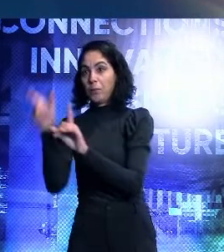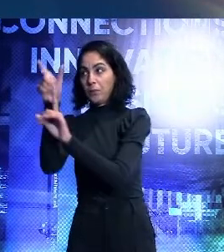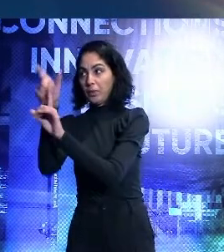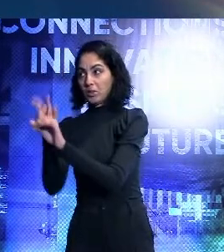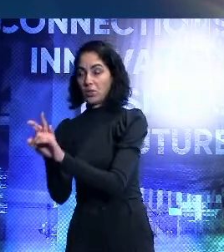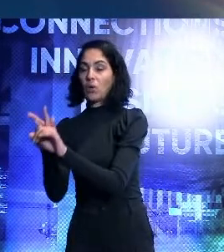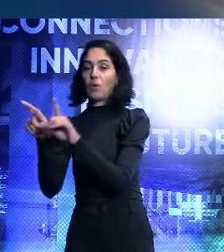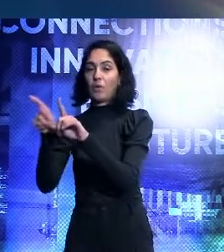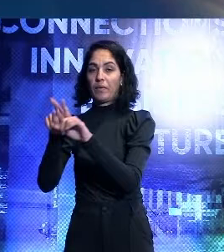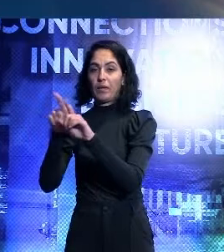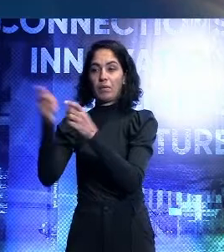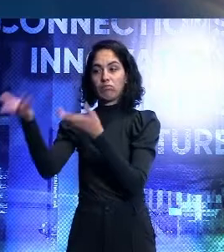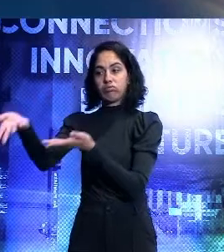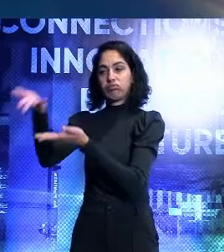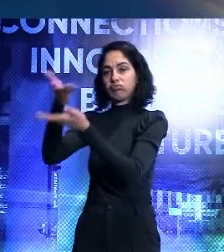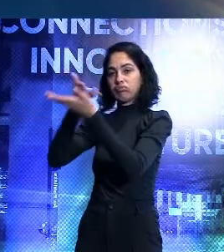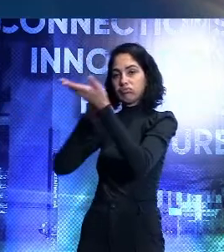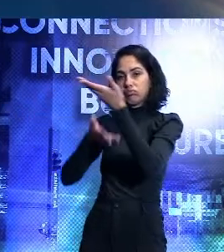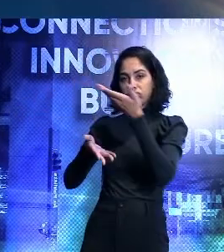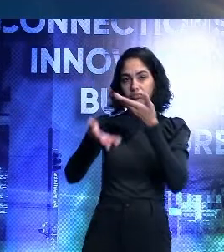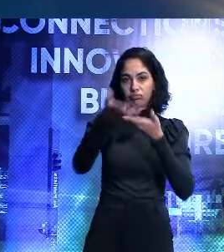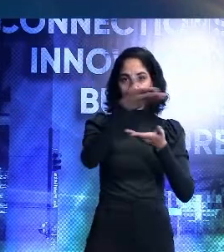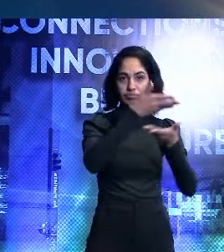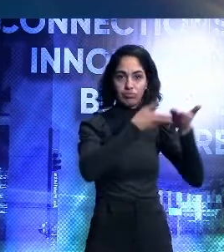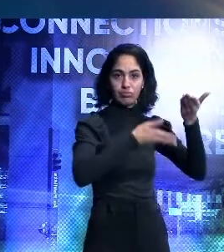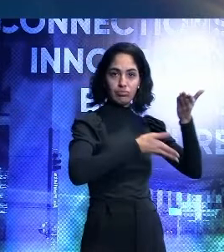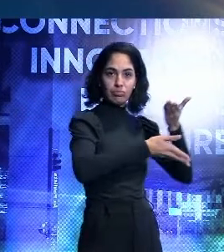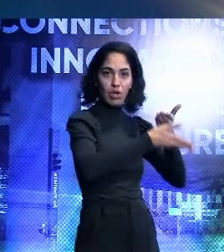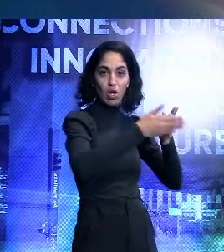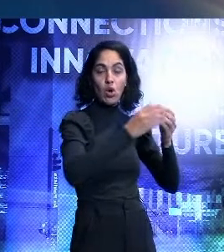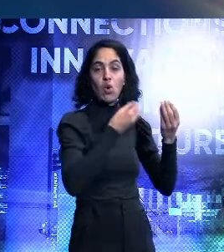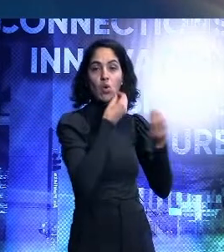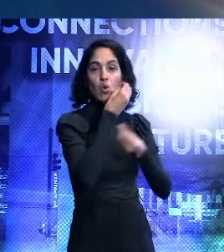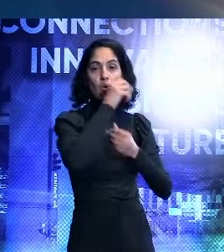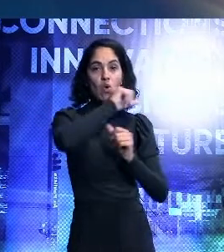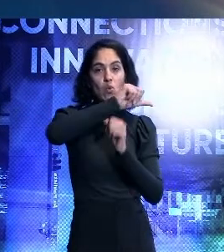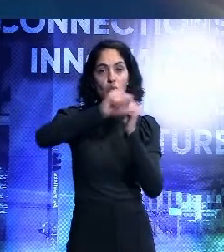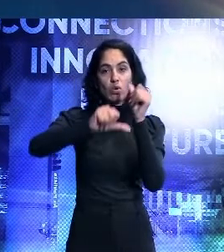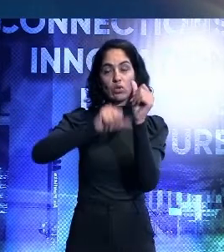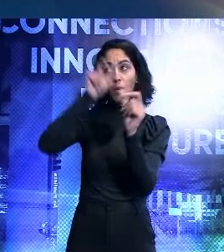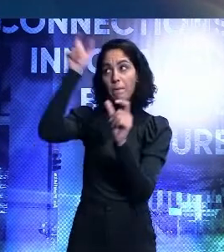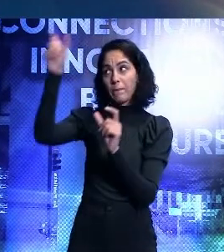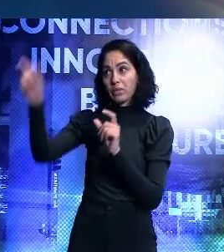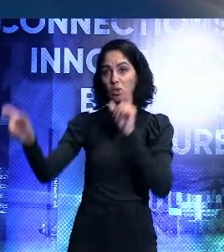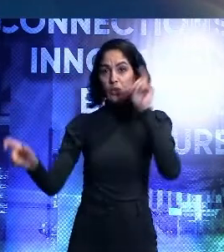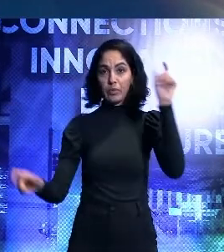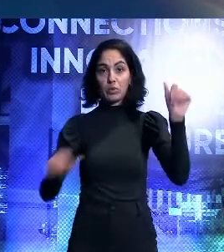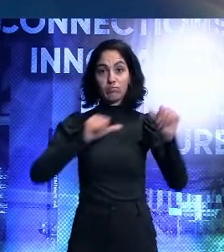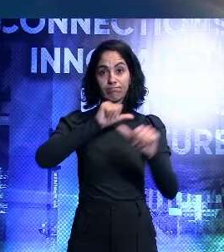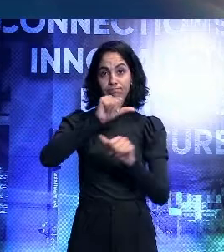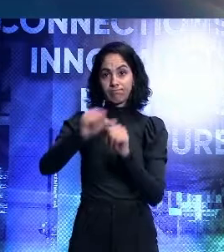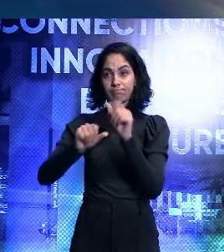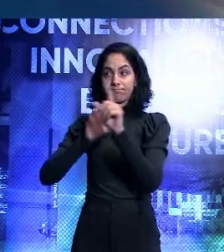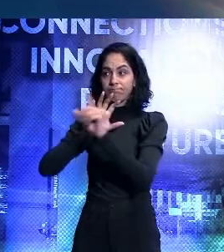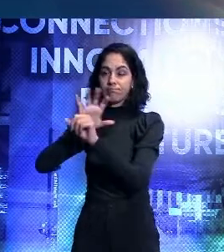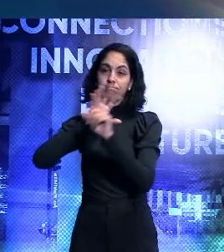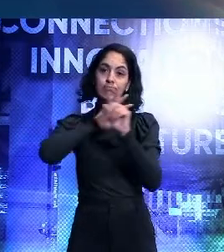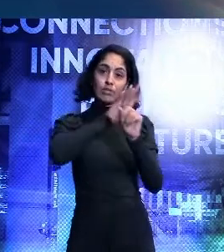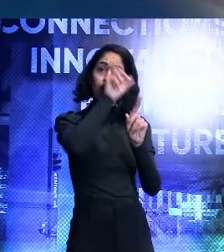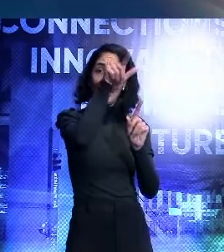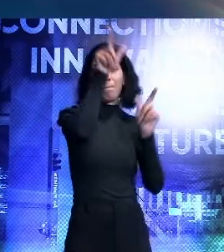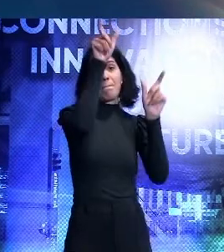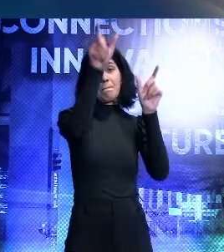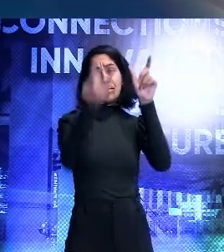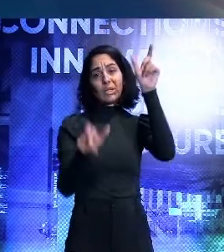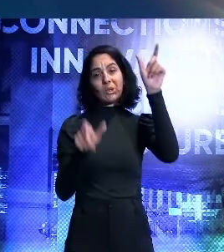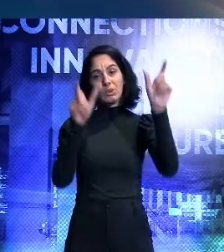sistêmica. Como a transformação alterou a vida de pessoas, pessoas, pessoas e pessoas. Isso está sempre lá no sentido.